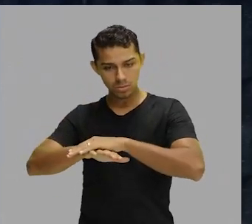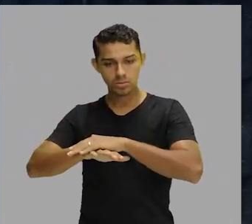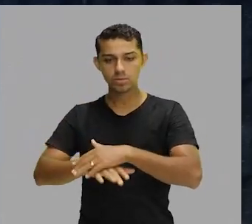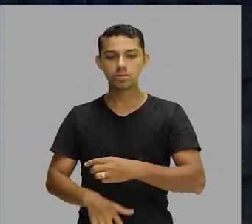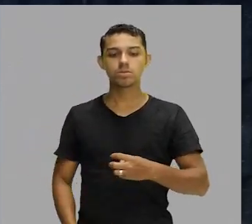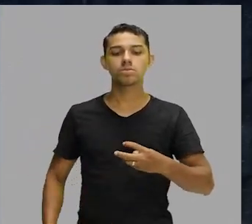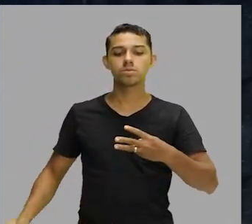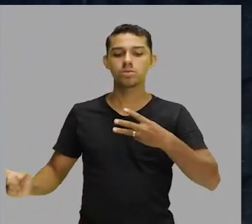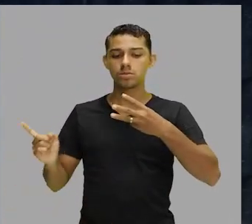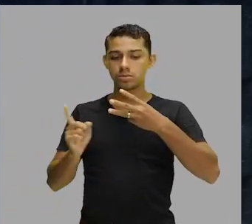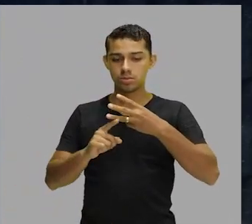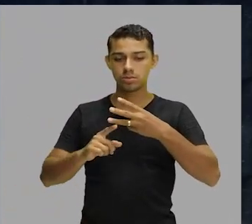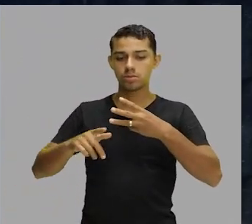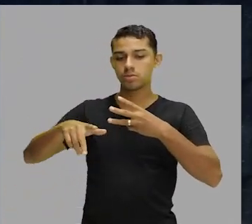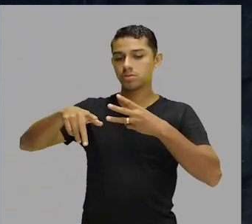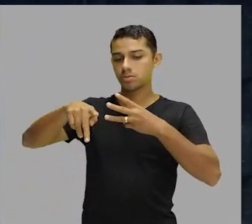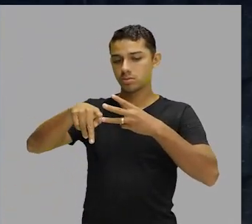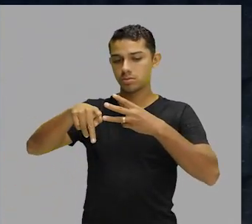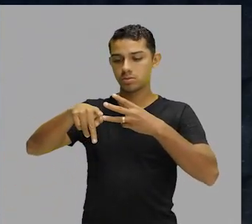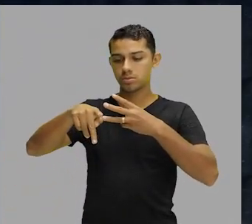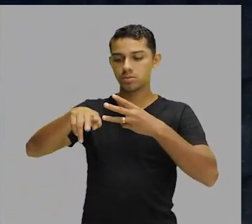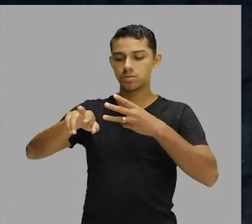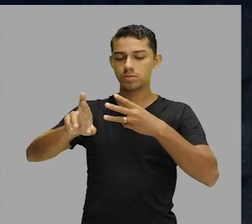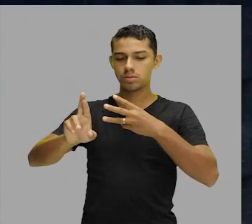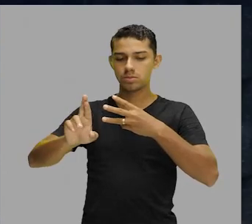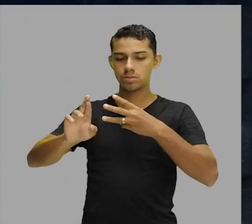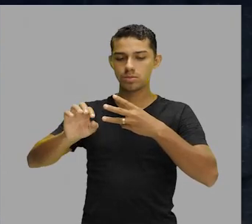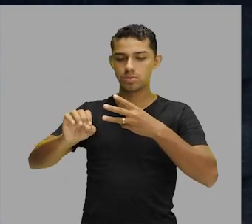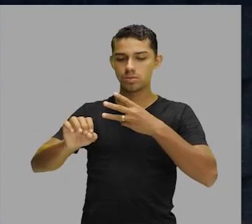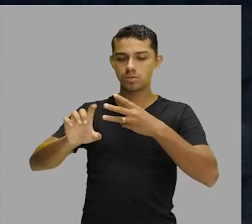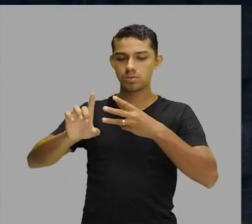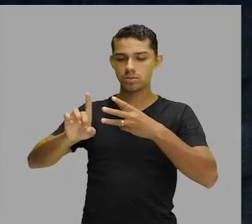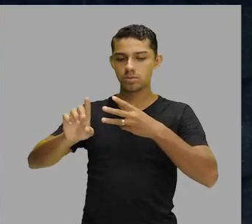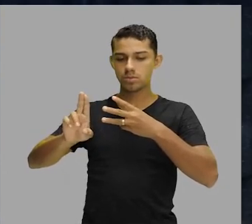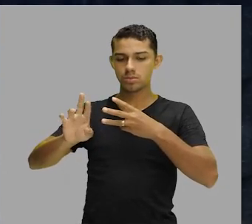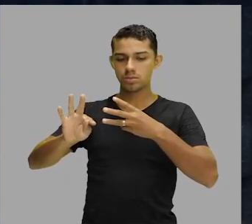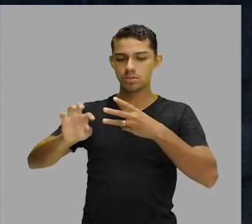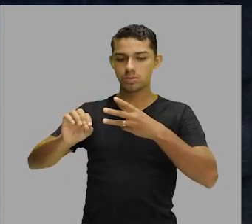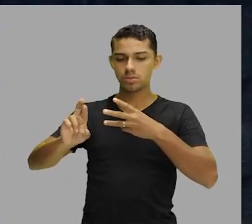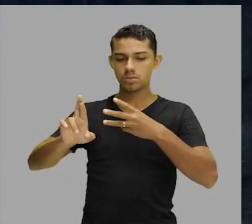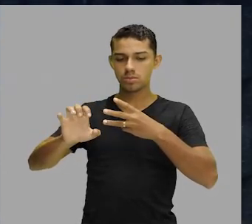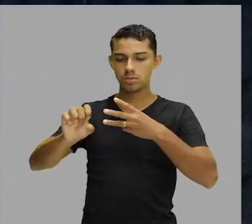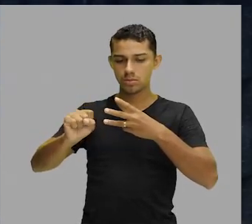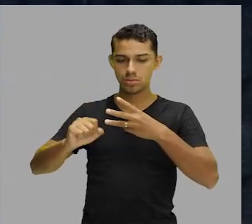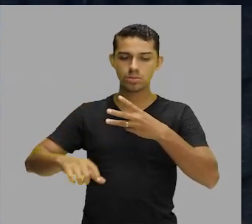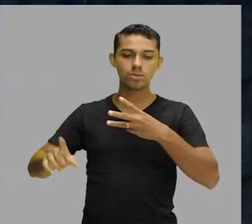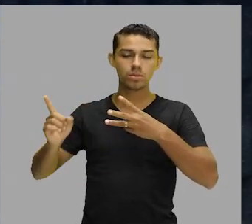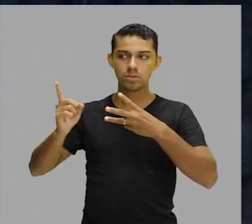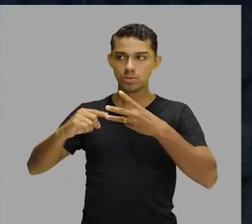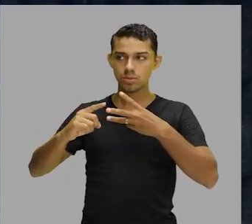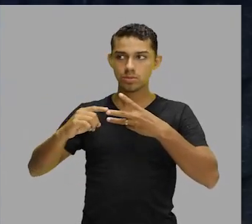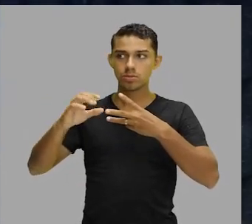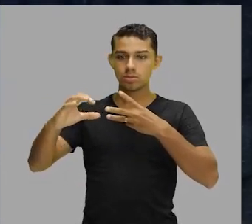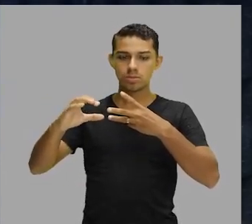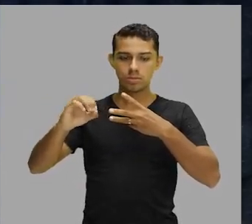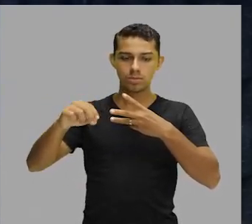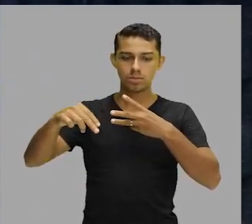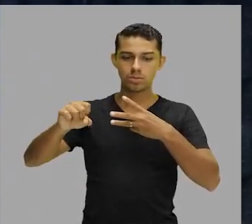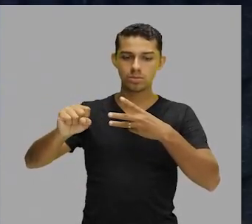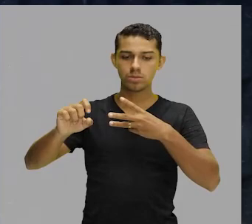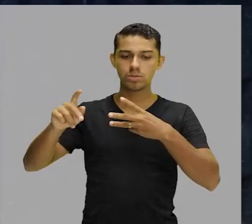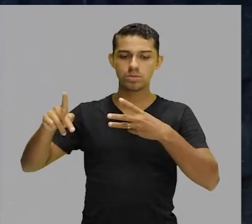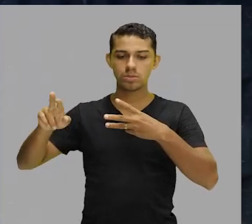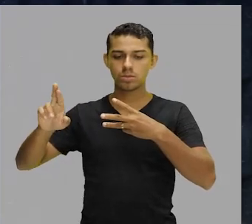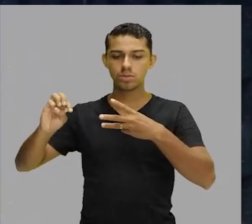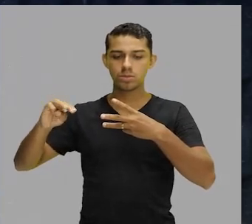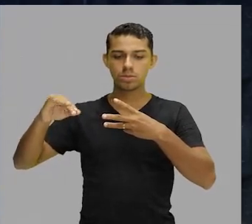nível trófico. Eu tenho essa quantidade de energia no primeiro nível trófico, essa segunda quantidade de energia